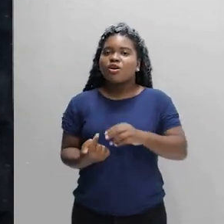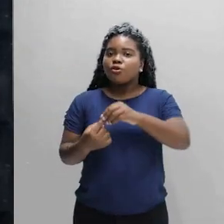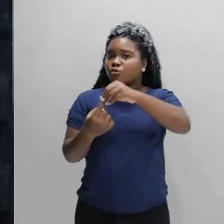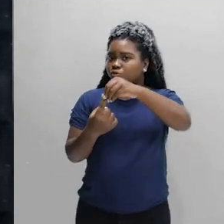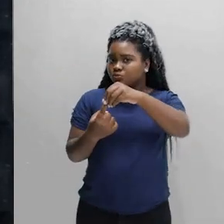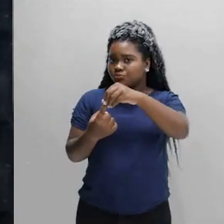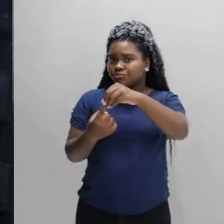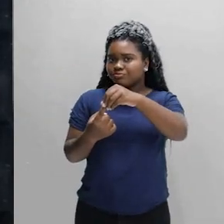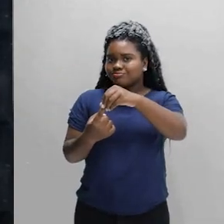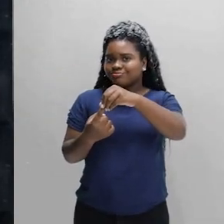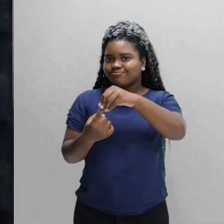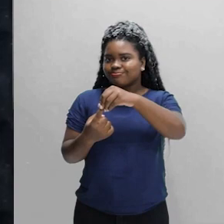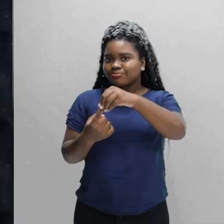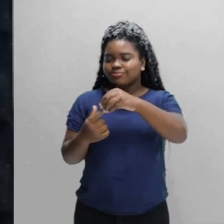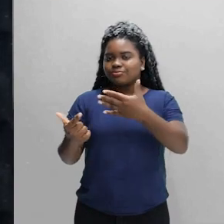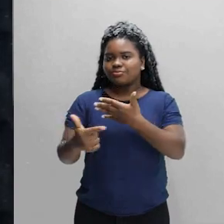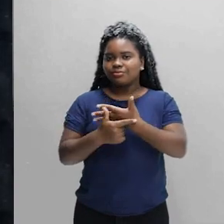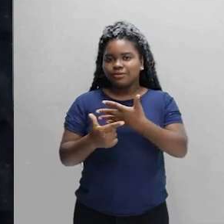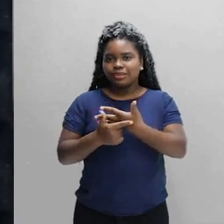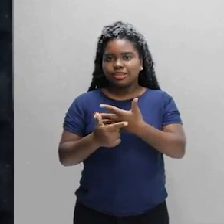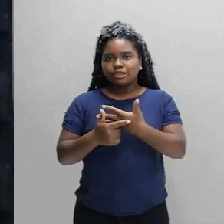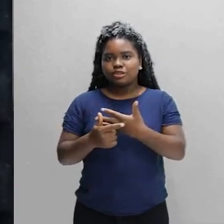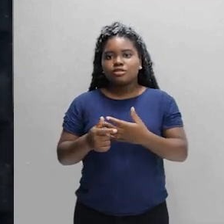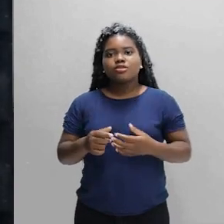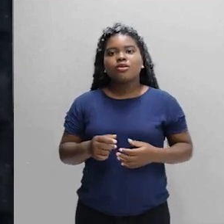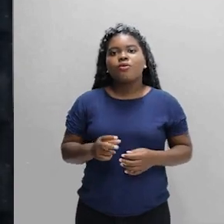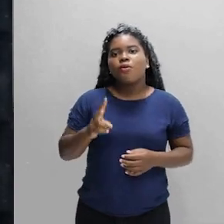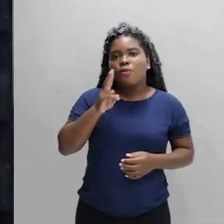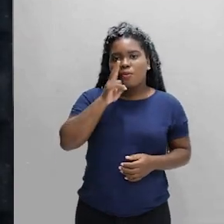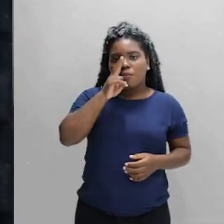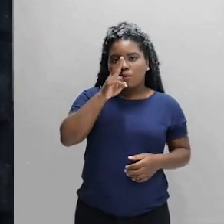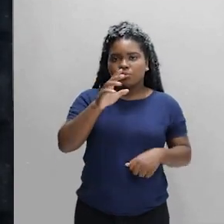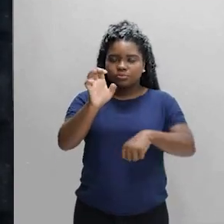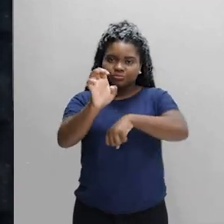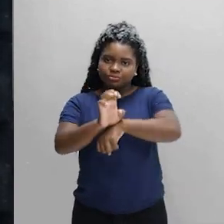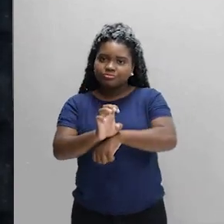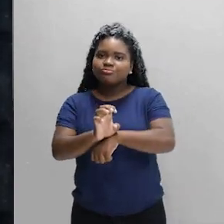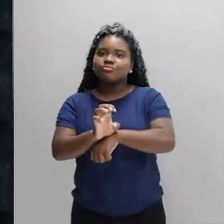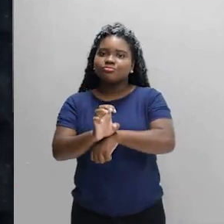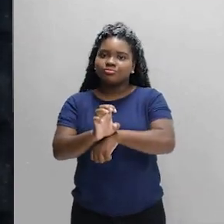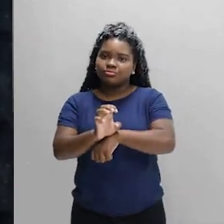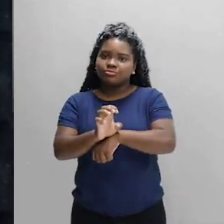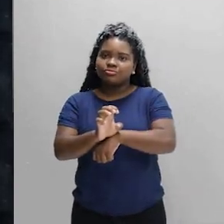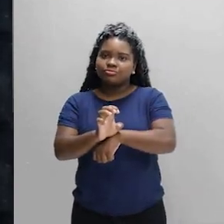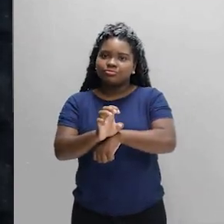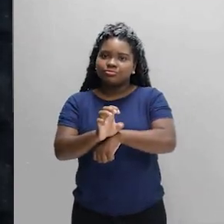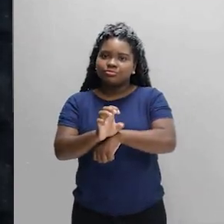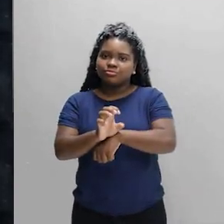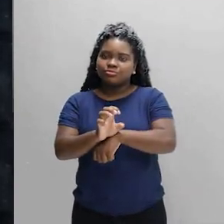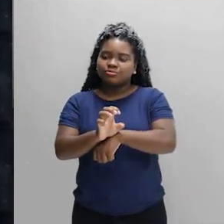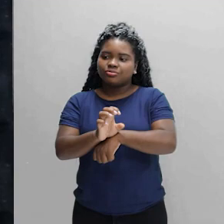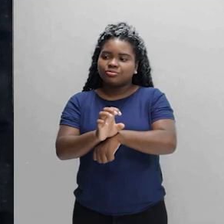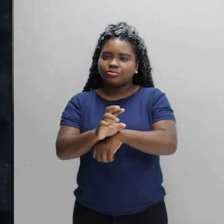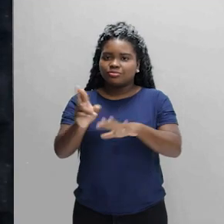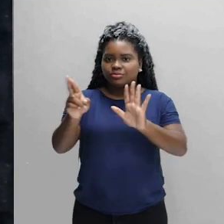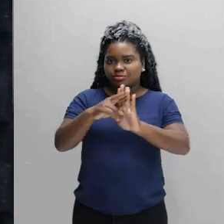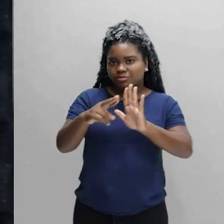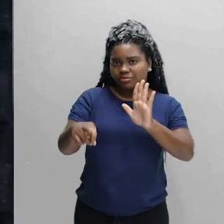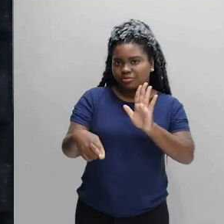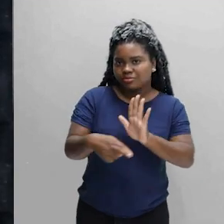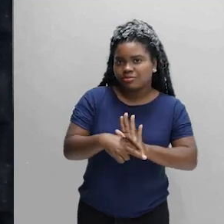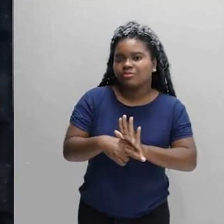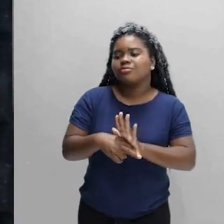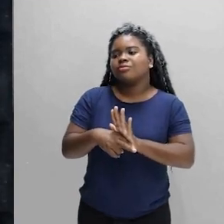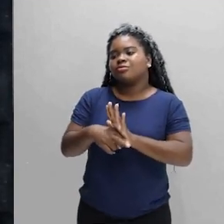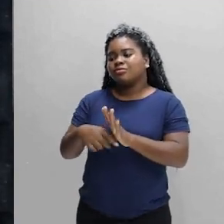em função da qual o poder, inclusive do Estado, pode ser exercido sobre o indivíduo contra a sua vontade. Ou